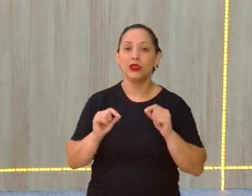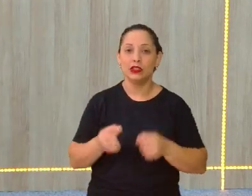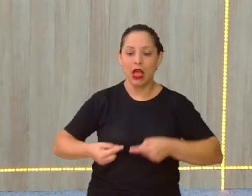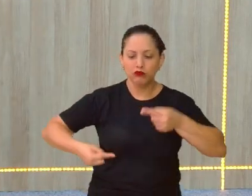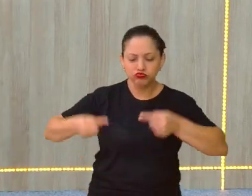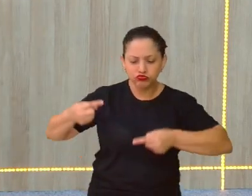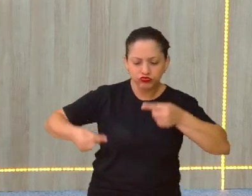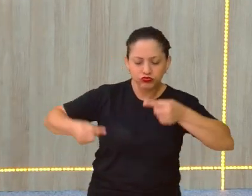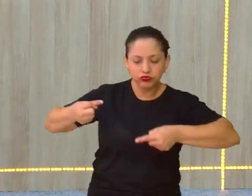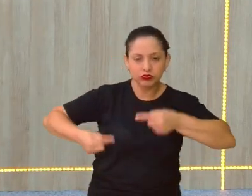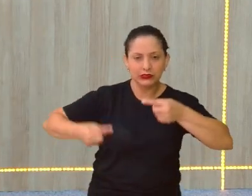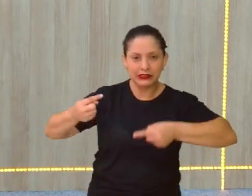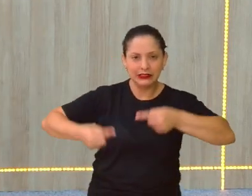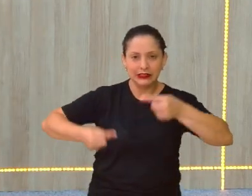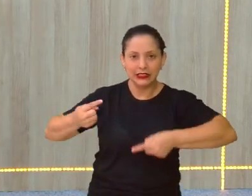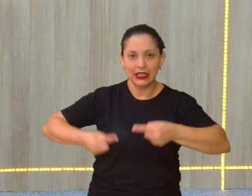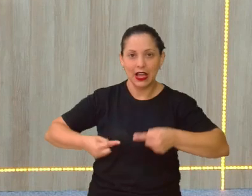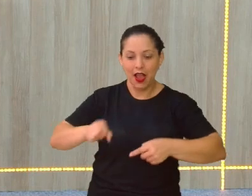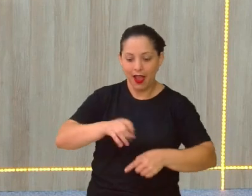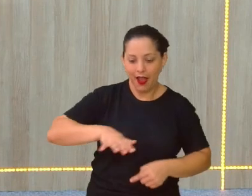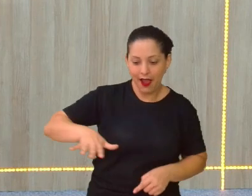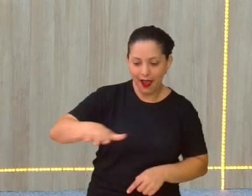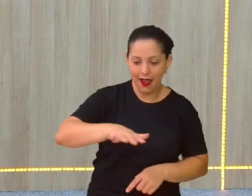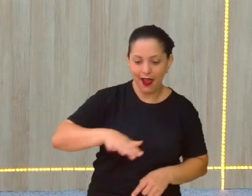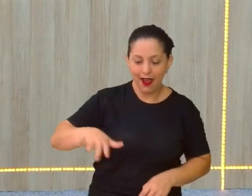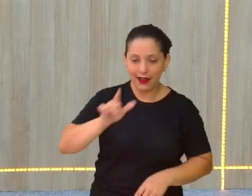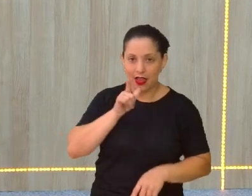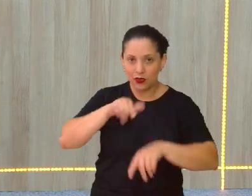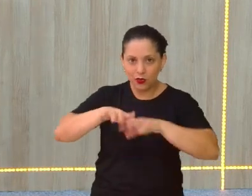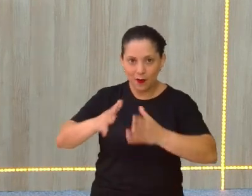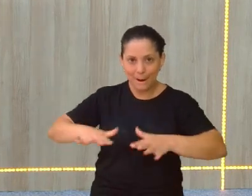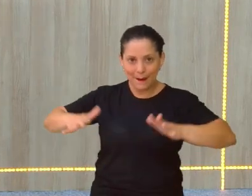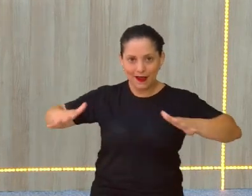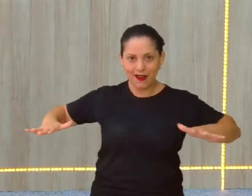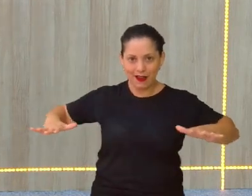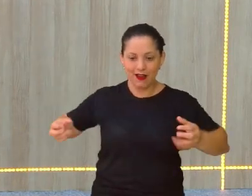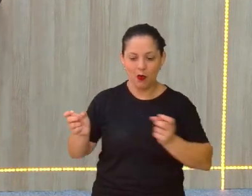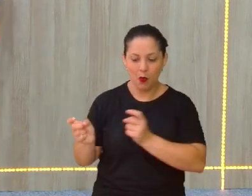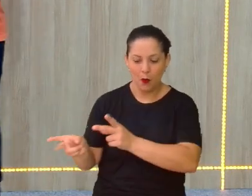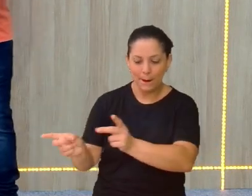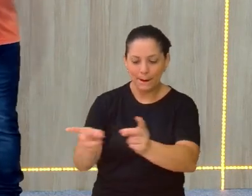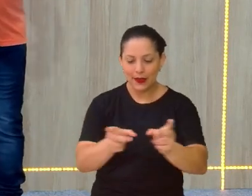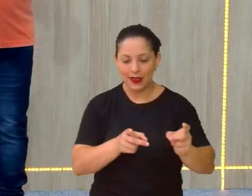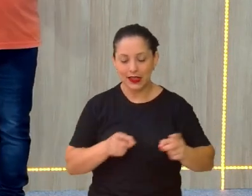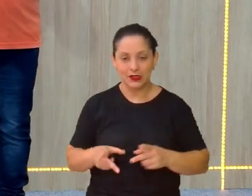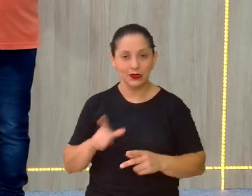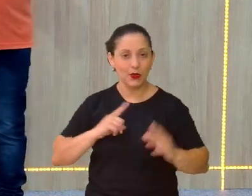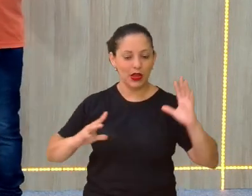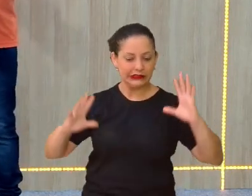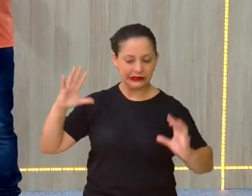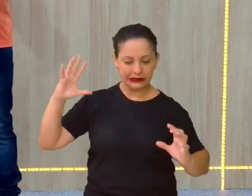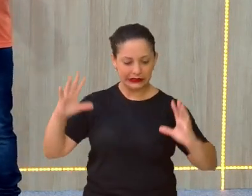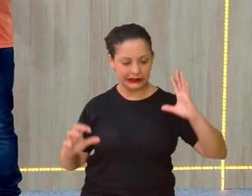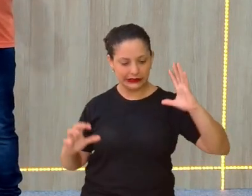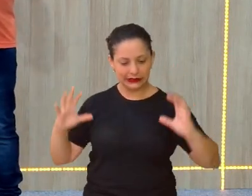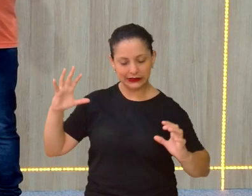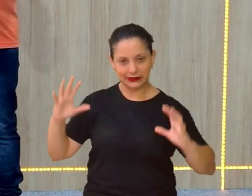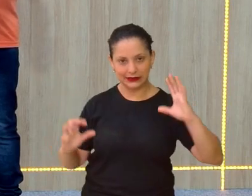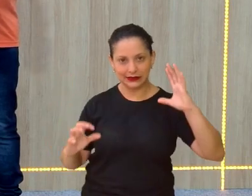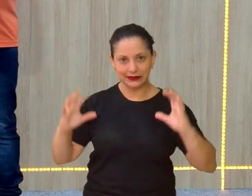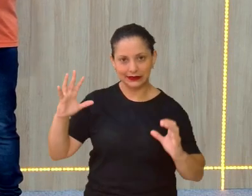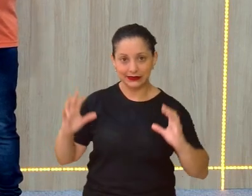aqui do mar Mediterrâneo, né, a hegemonia comercial por aqui. Vai ter um atrito aí entre os cartagineses,